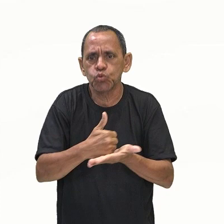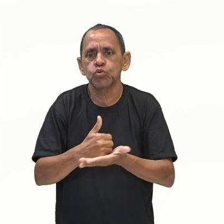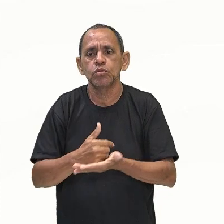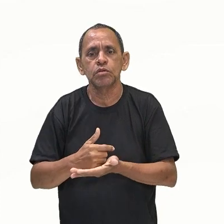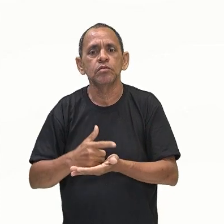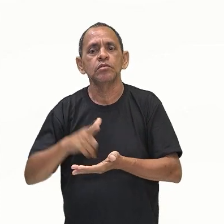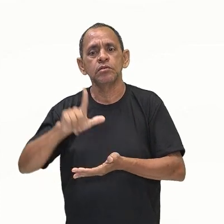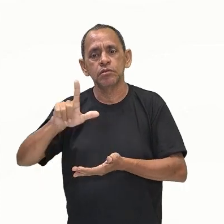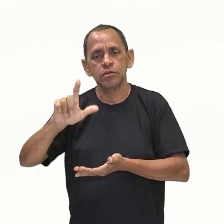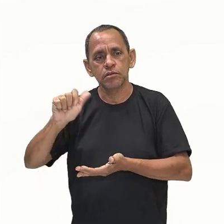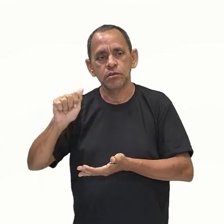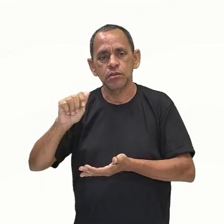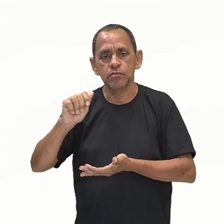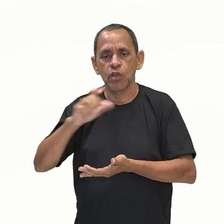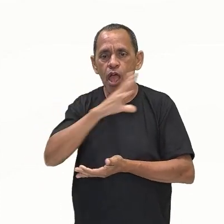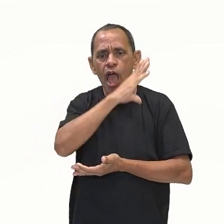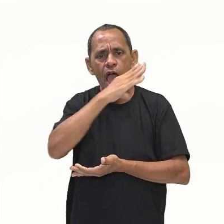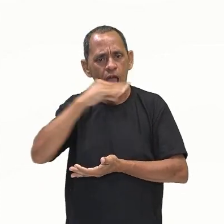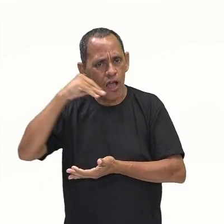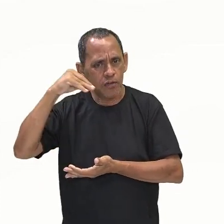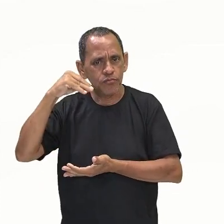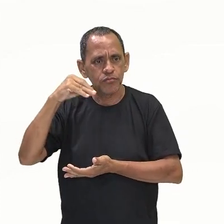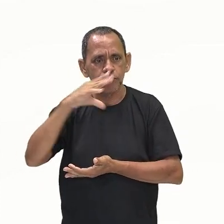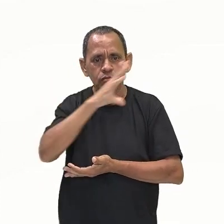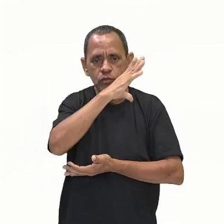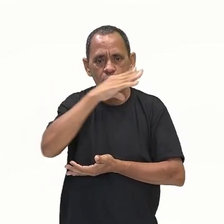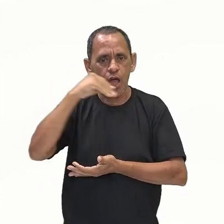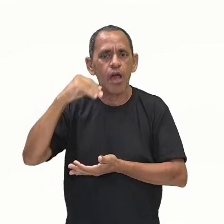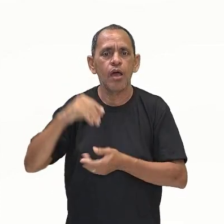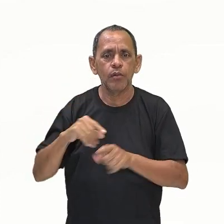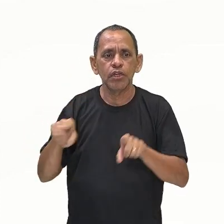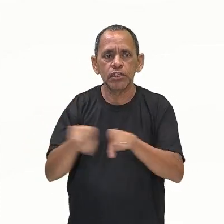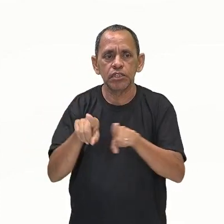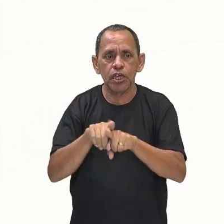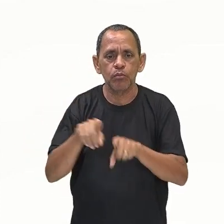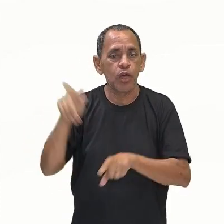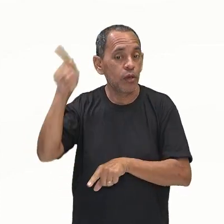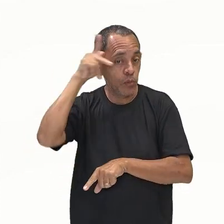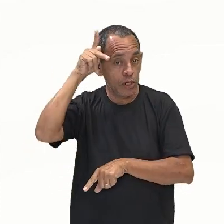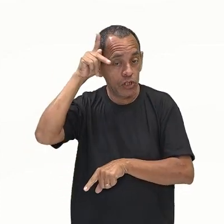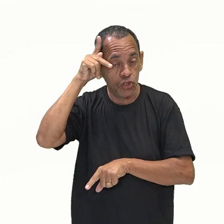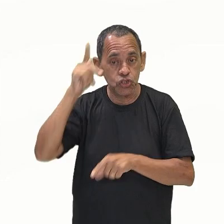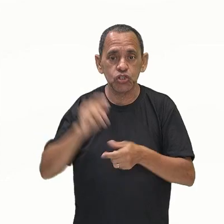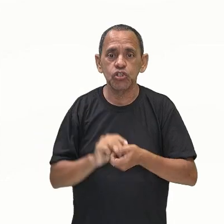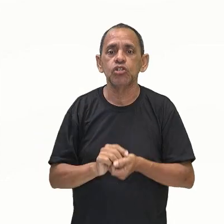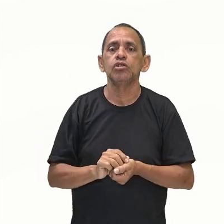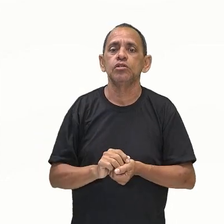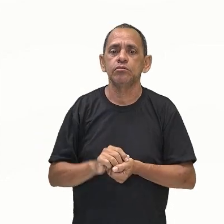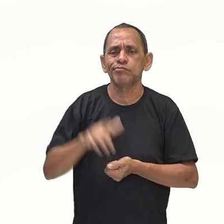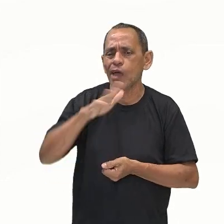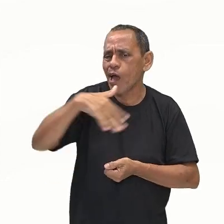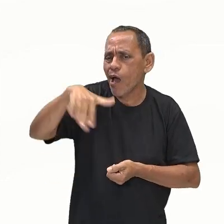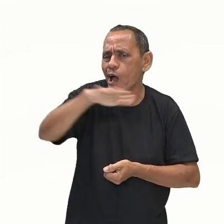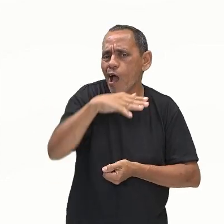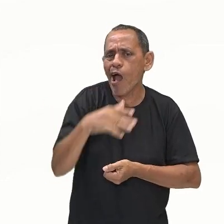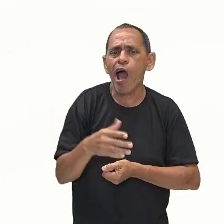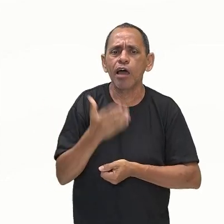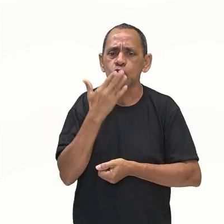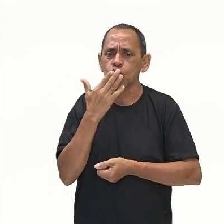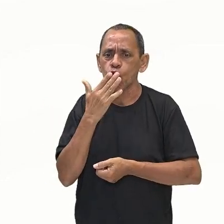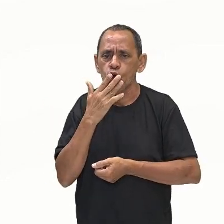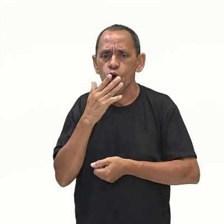aqui embaixo e aqui temos Parintins, nessa região em azul. Então, temos 4 regiões